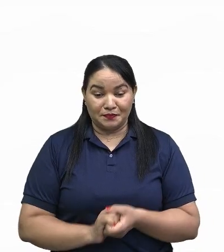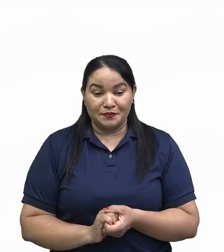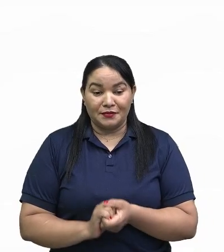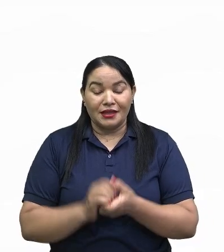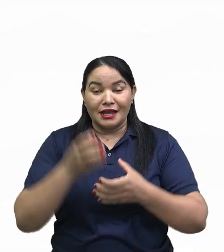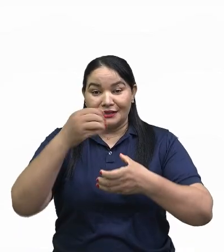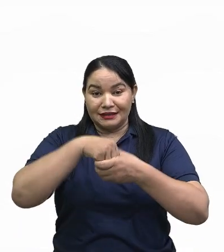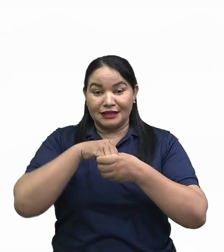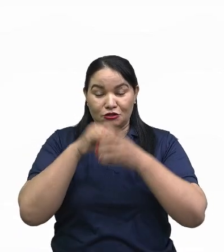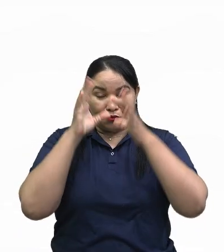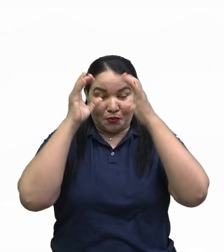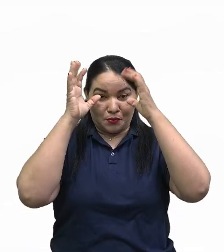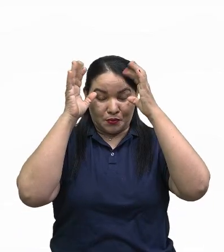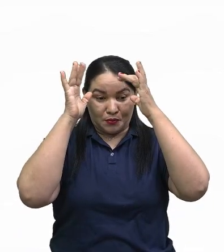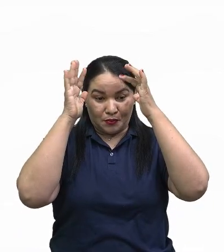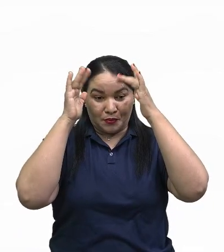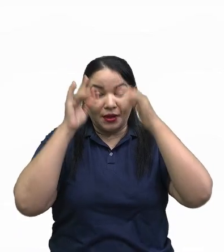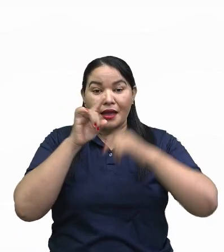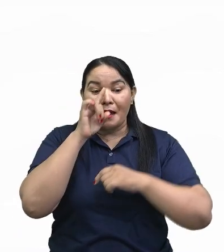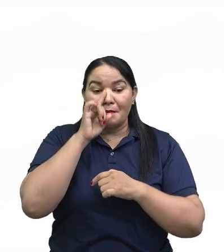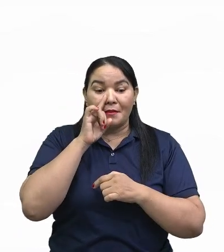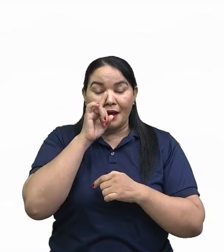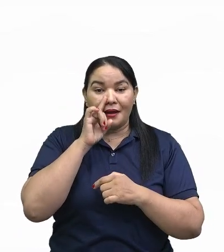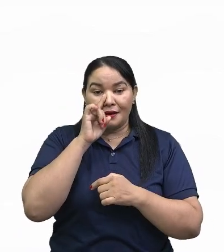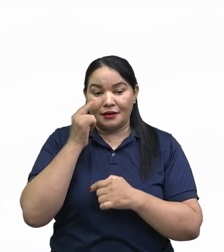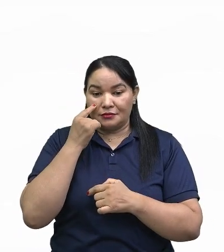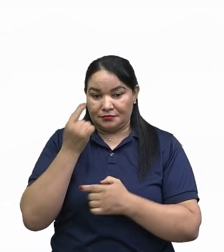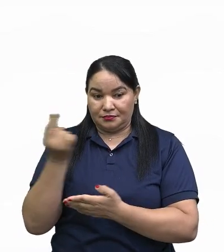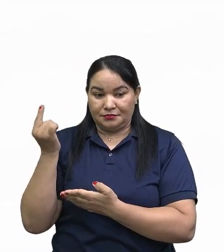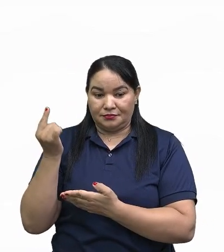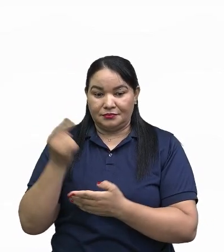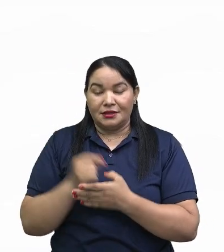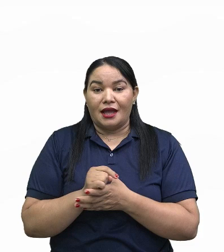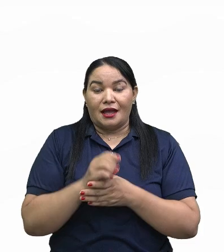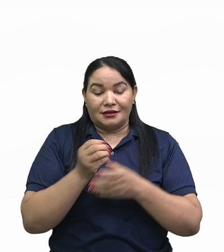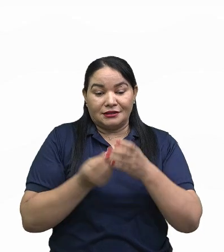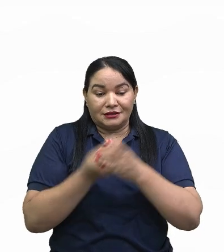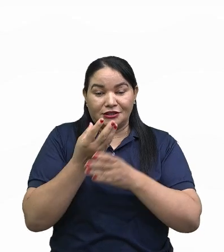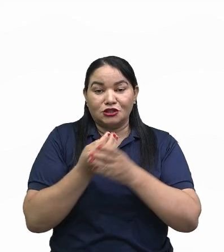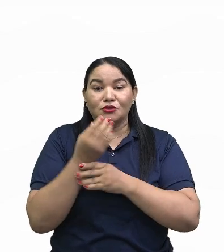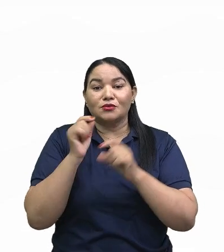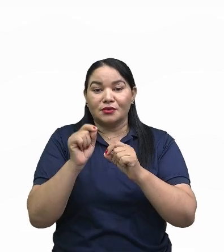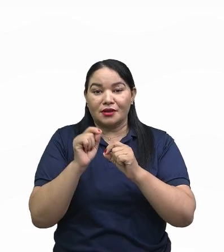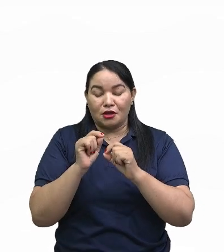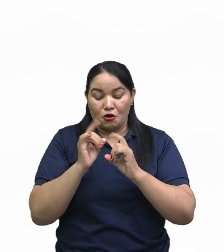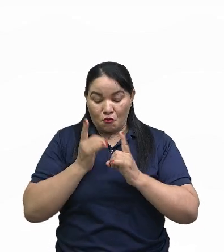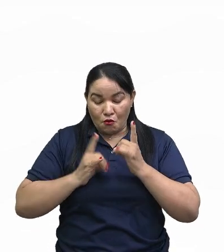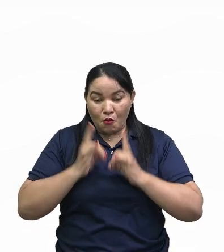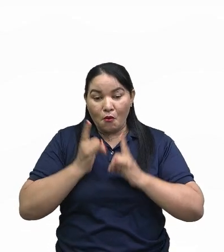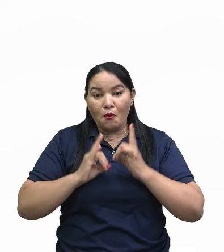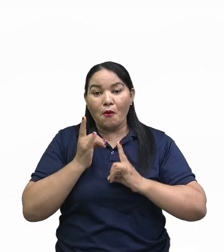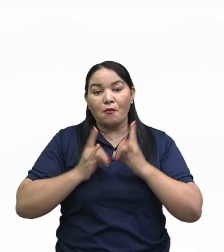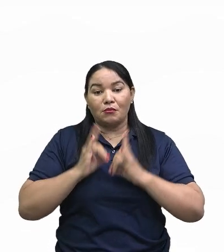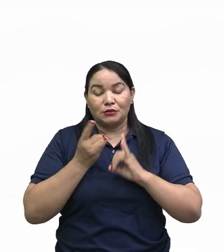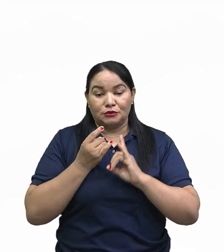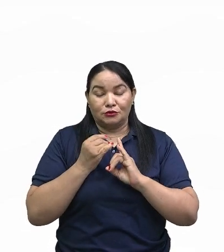E ela produz diversos hormônios, dentre eles o hormônio do crescimento, né? Então, a gente sabe ali, né, que